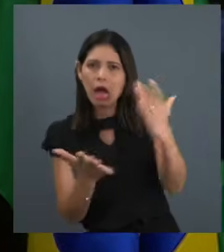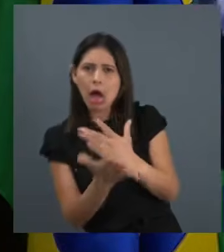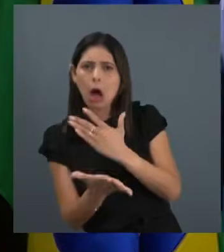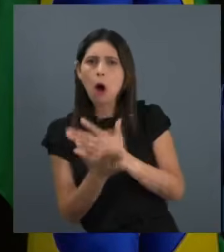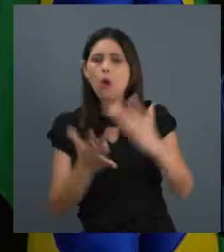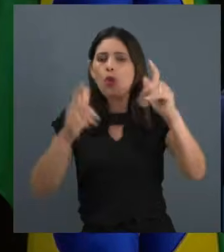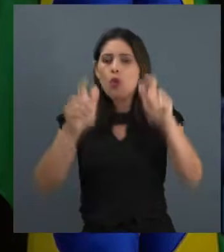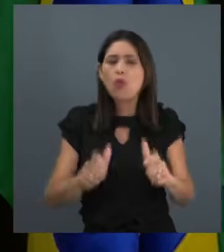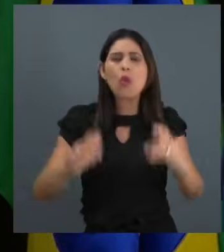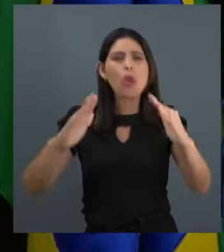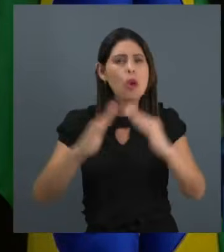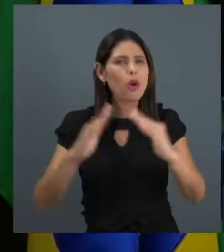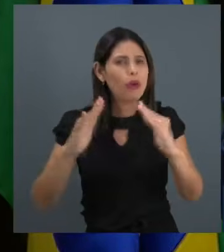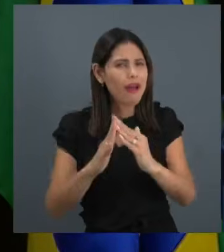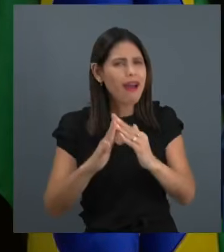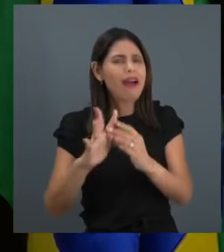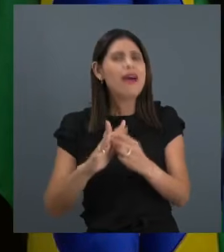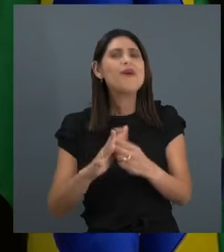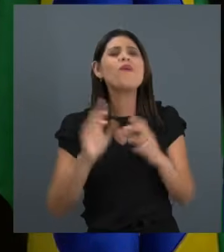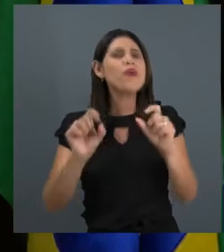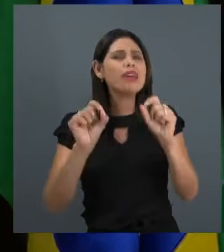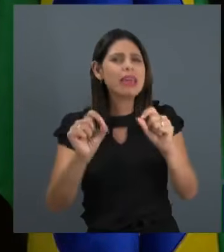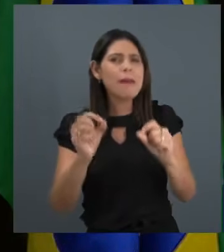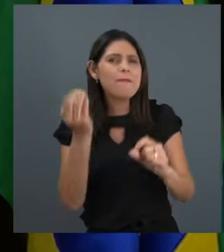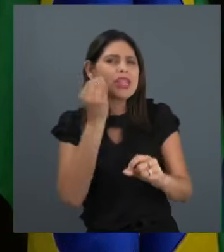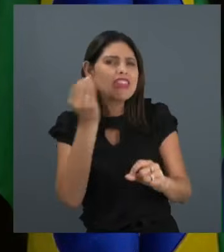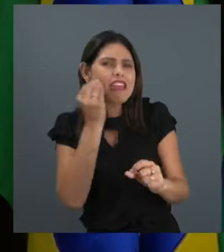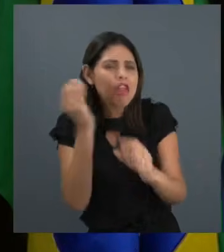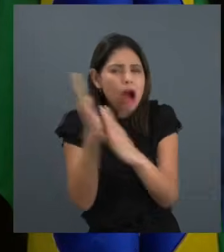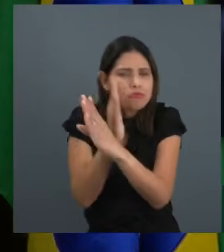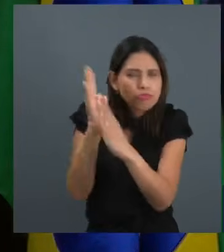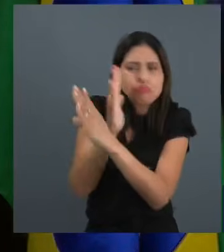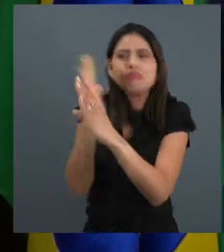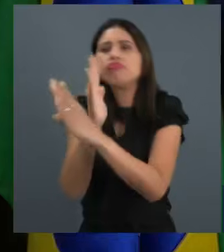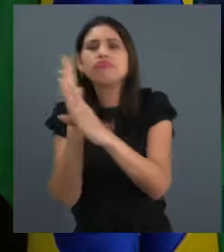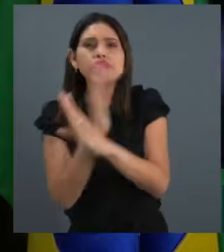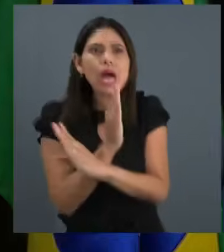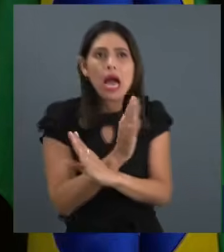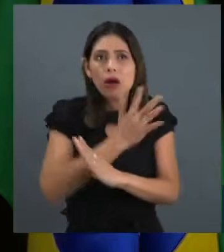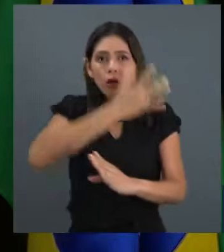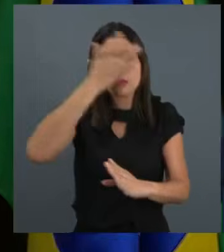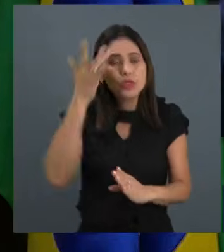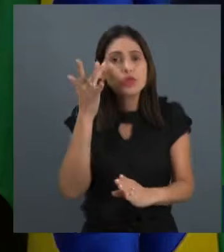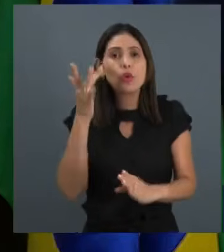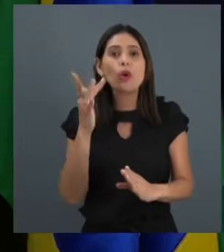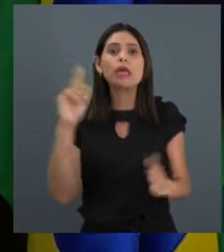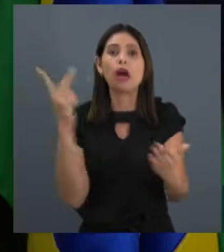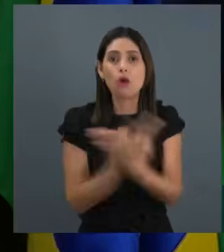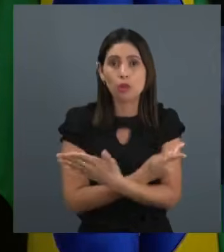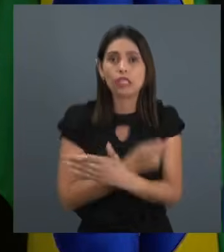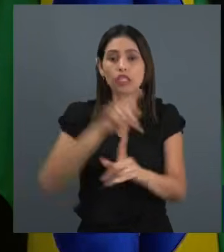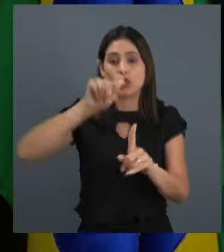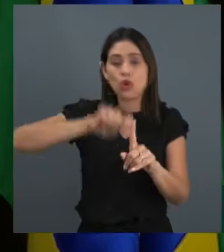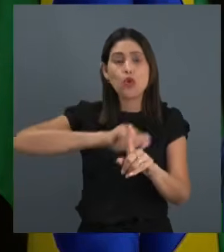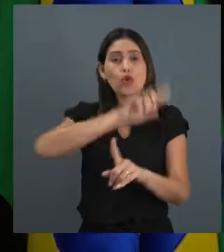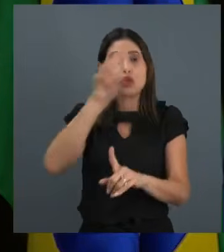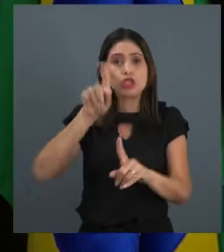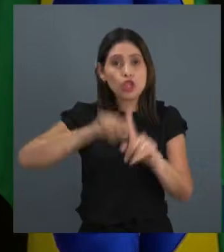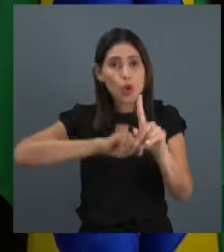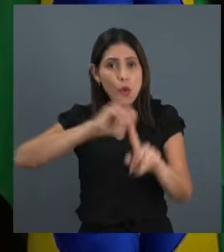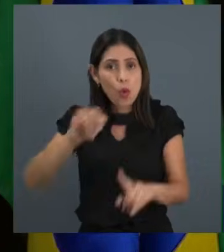como na Argentina, para caçar os brasileiros do dia 8 de janeiro, como da Carla Zambelli para